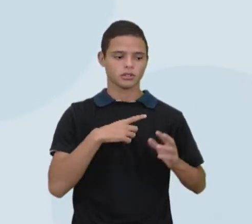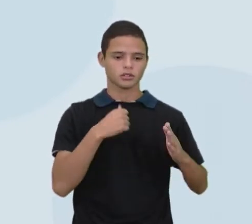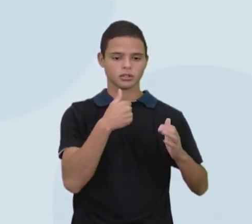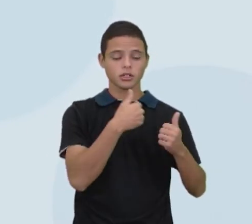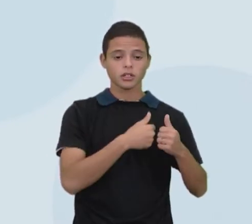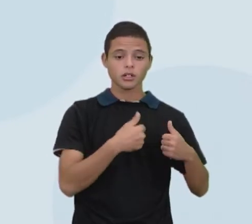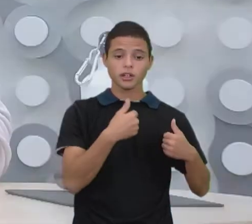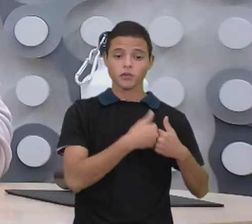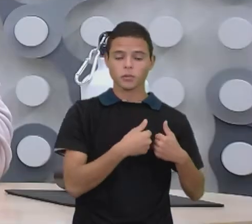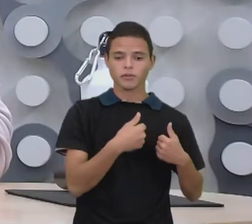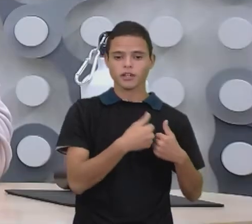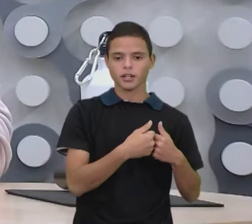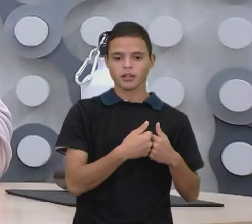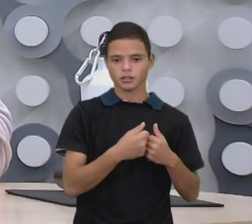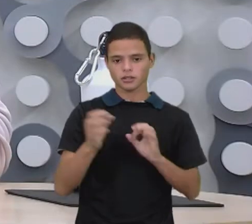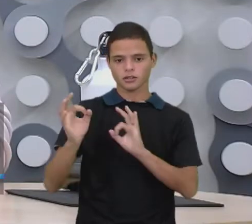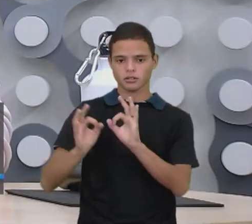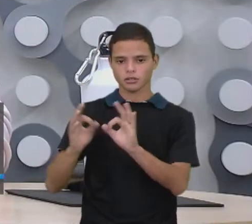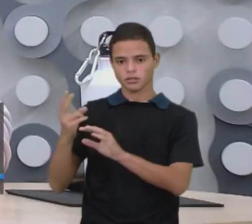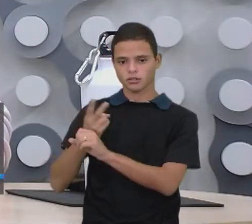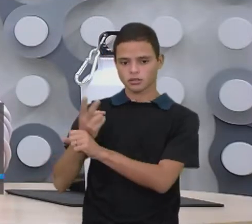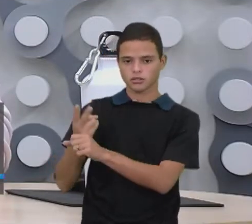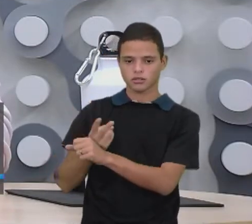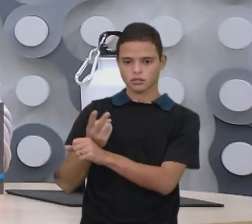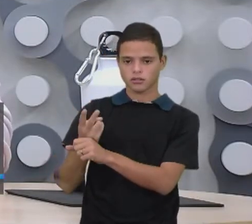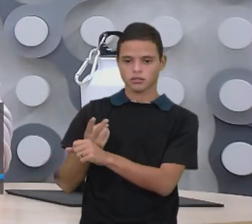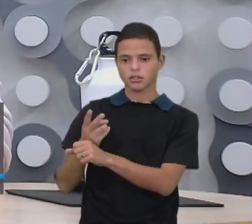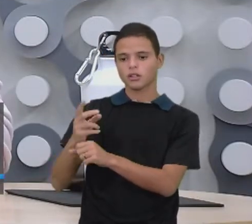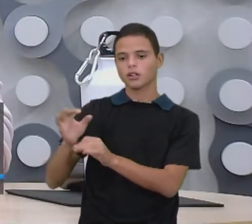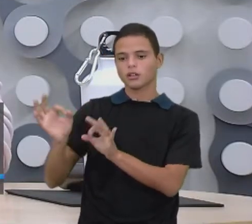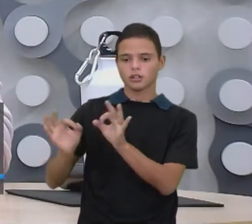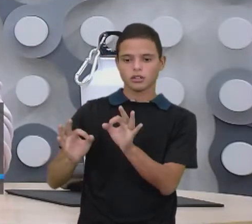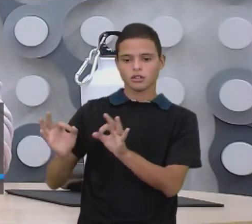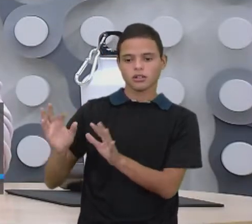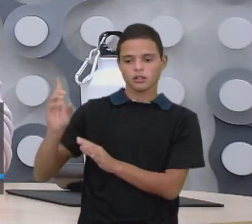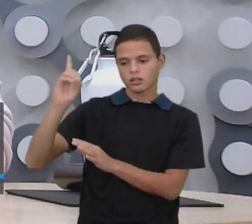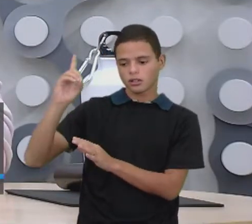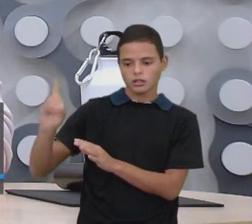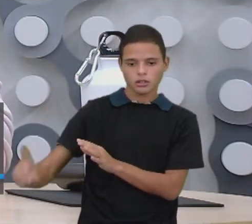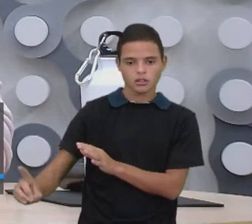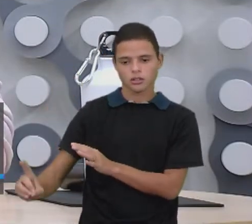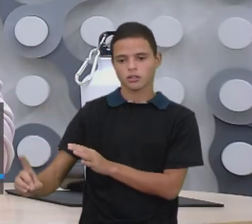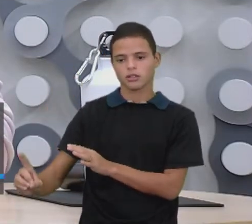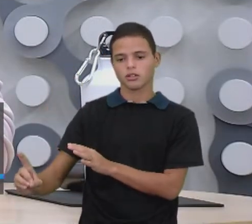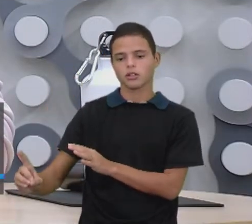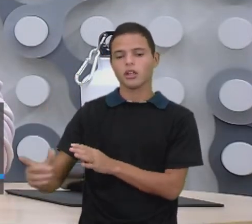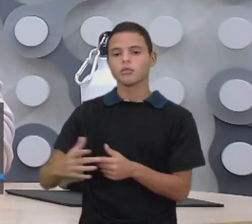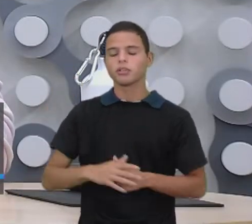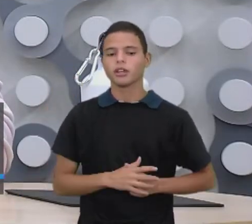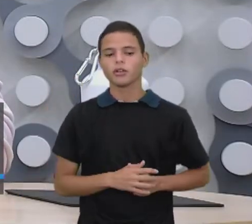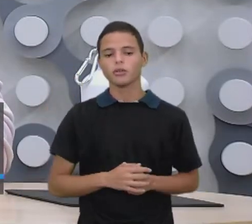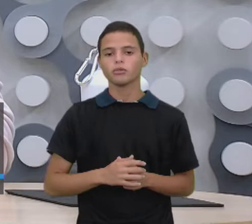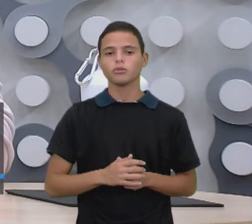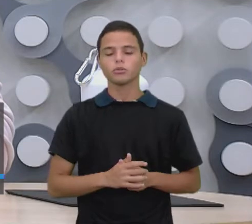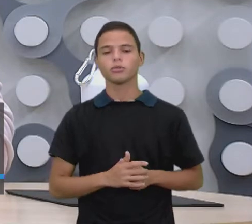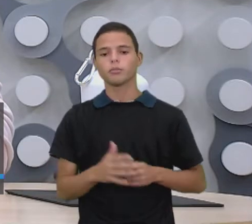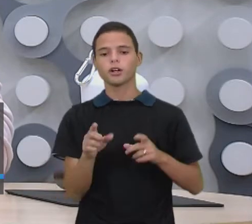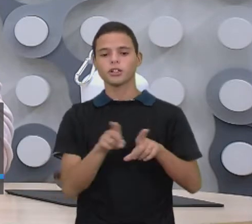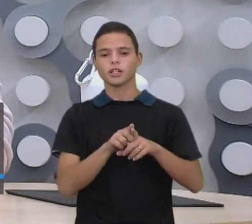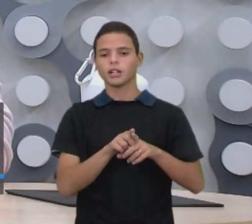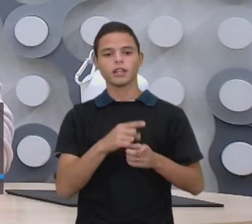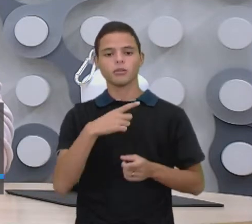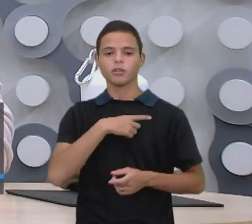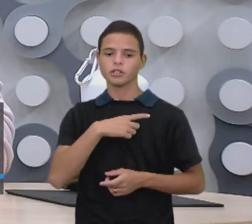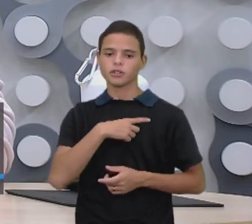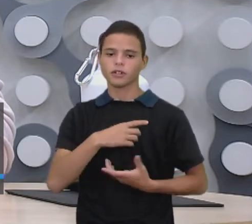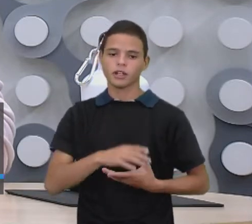né? Procura lá, plano diretor de tal município que vai aparecer. Como eu moro aqui no município de